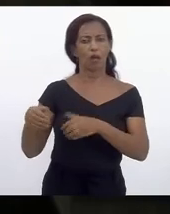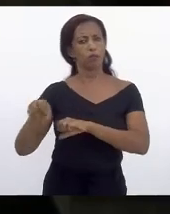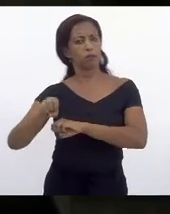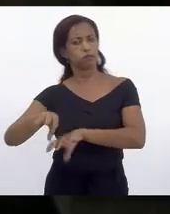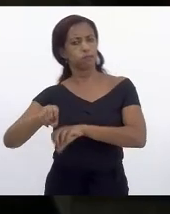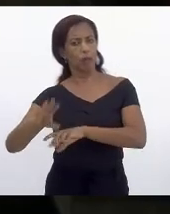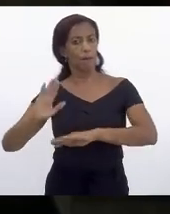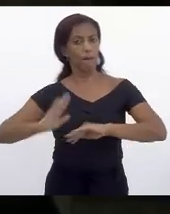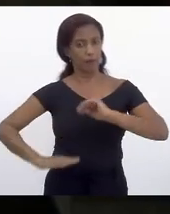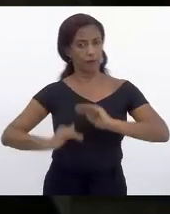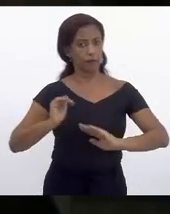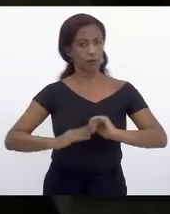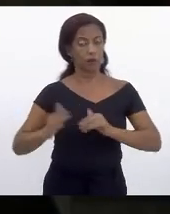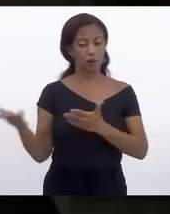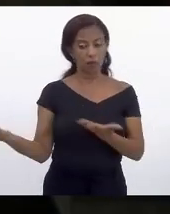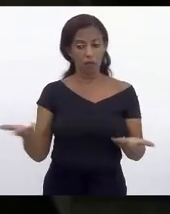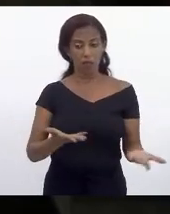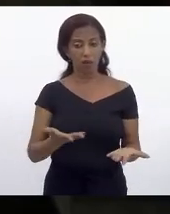educação. E agora